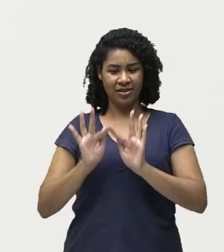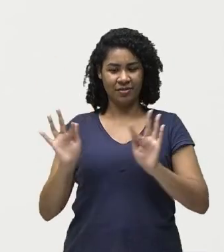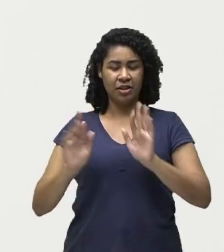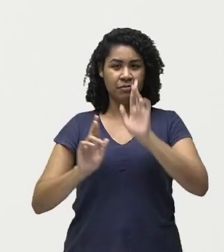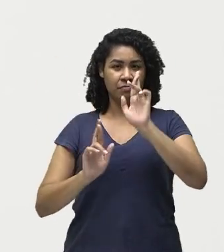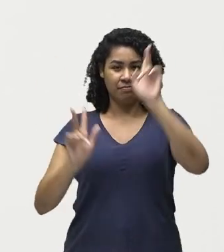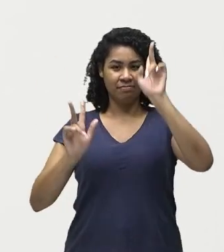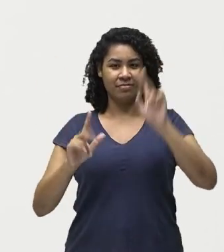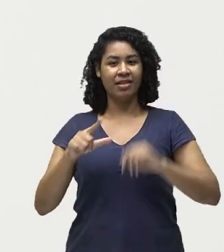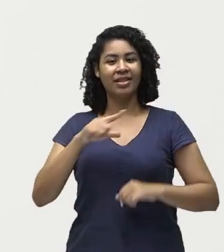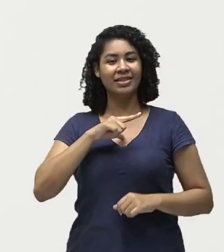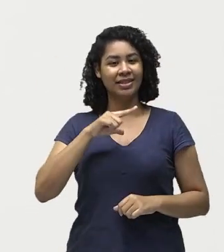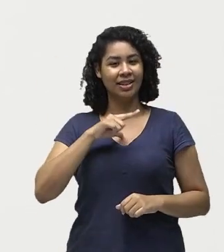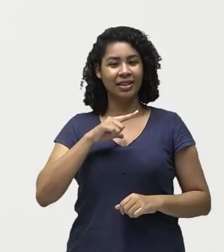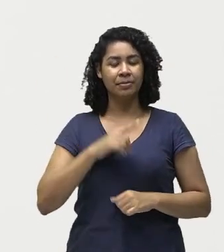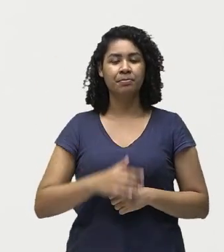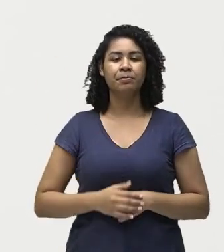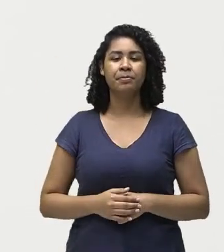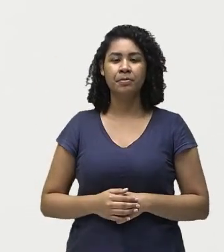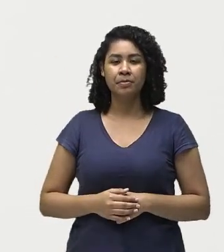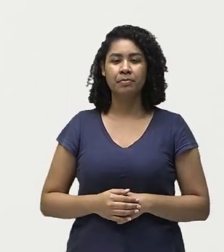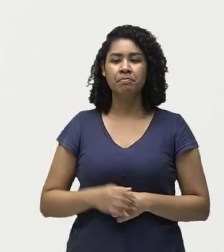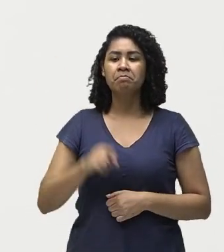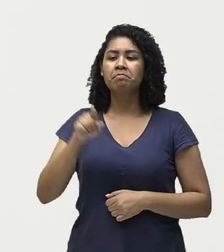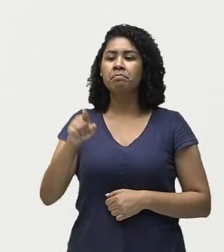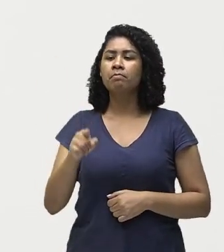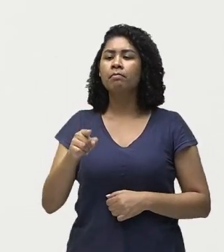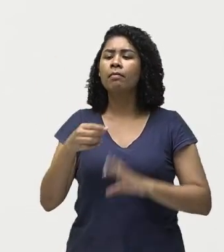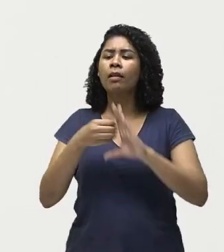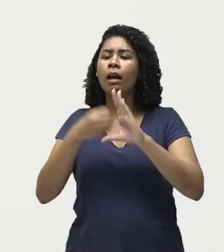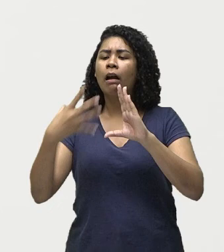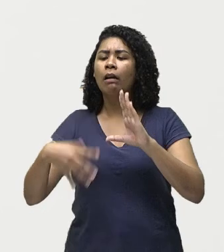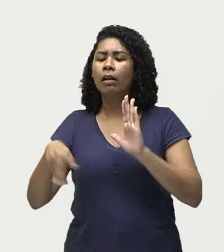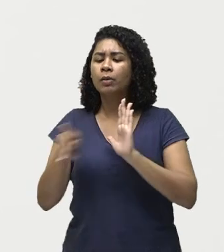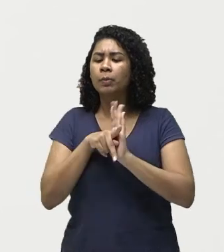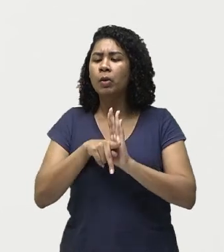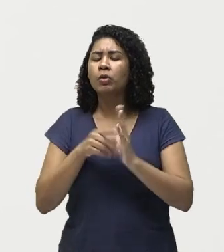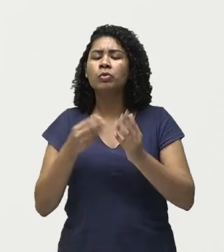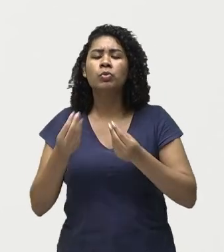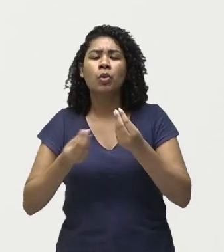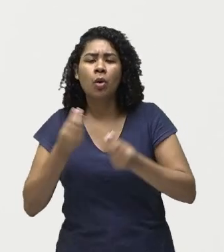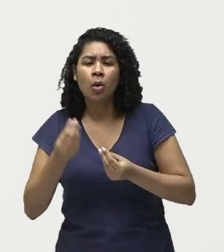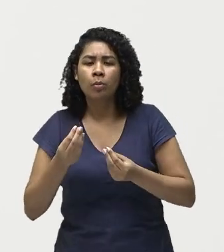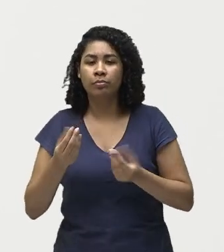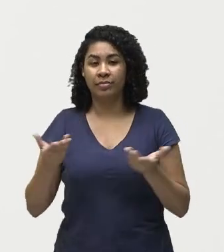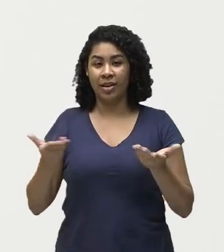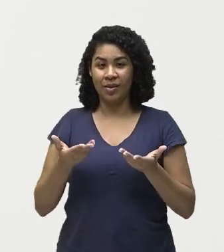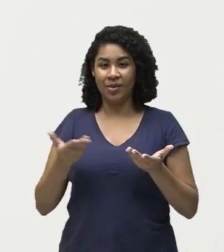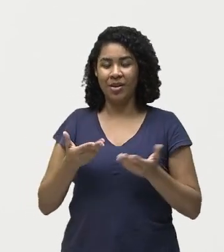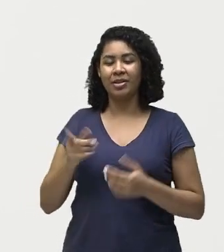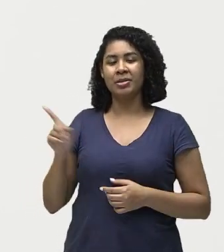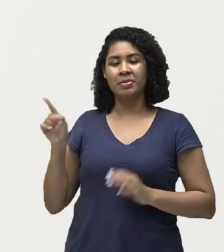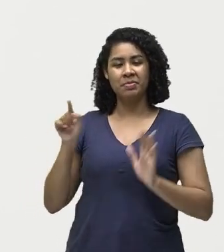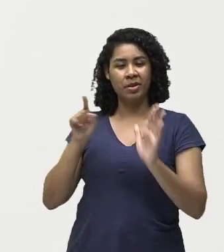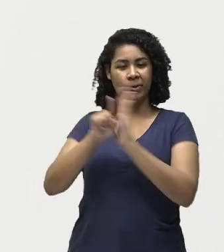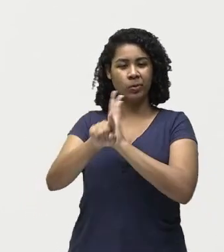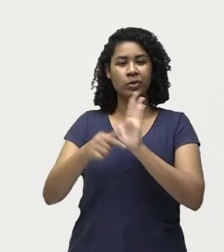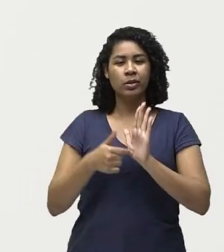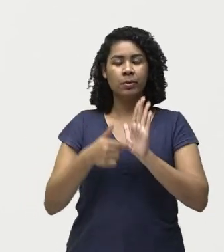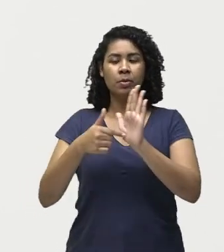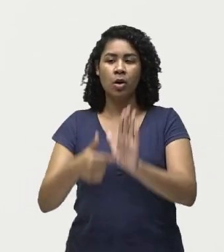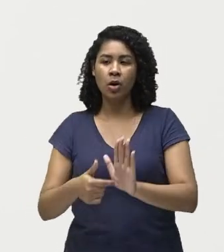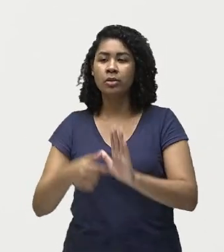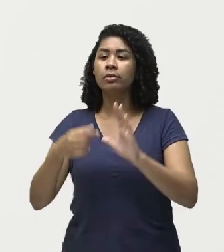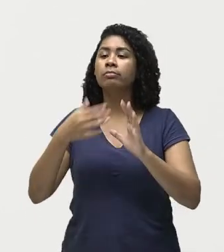like, significa como que ele é. E aqui, what does he look like, como ele é também, mas já